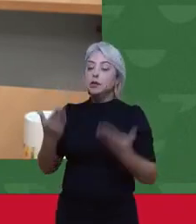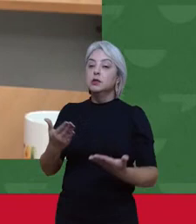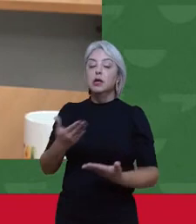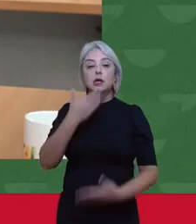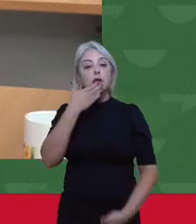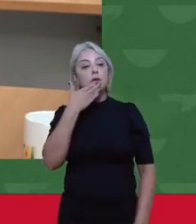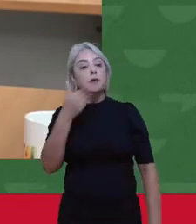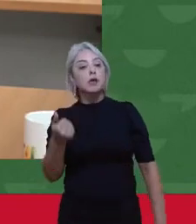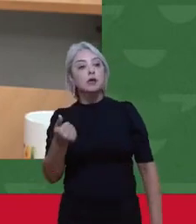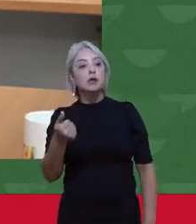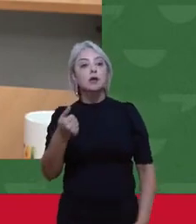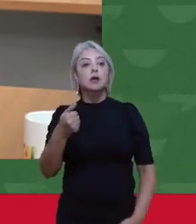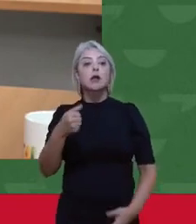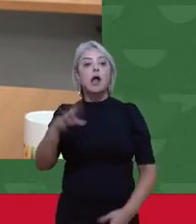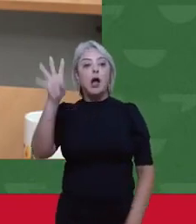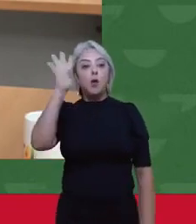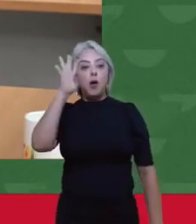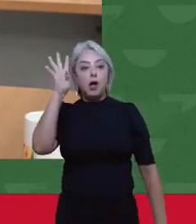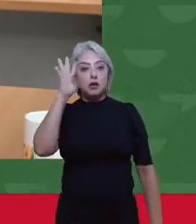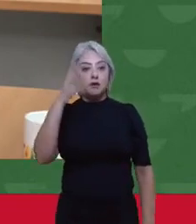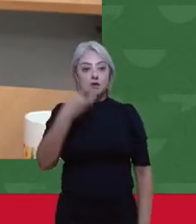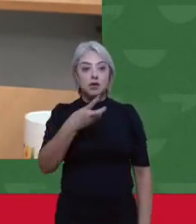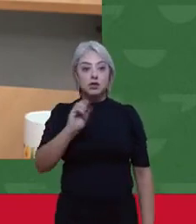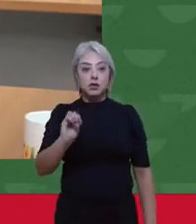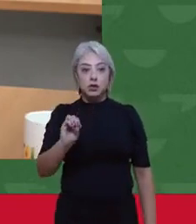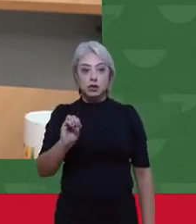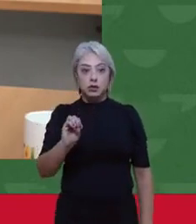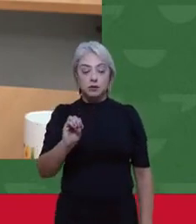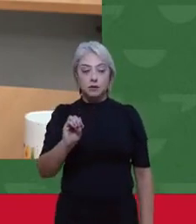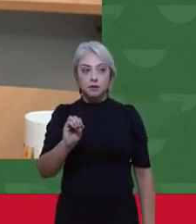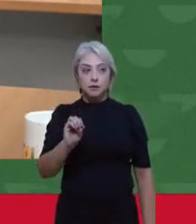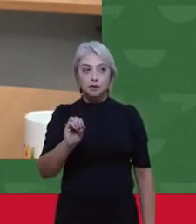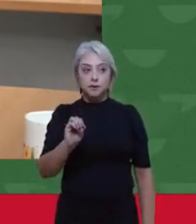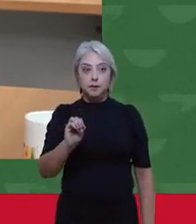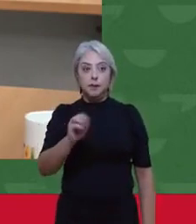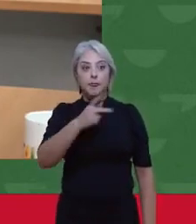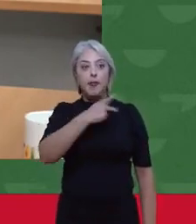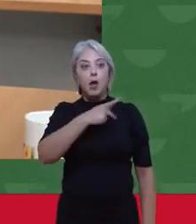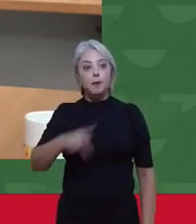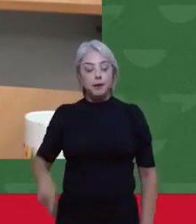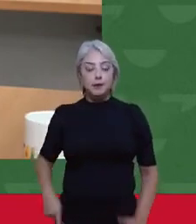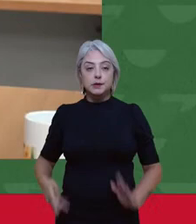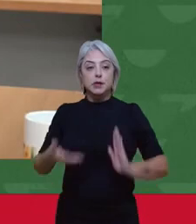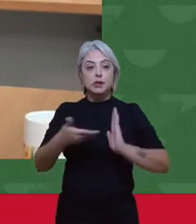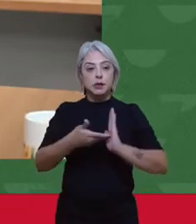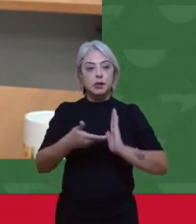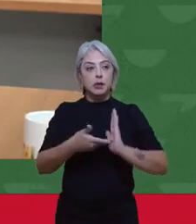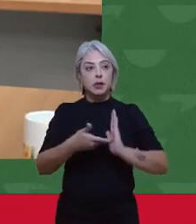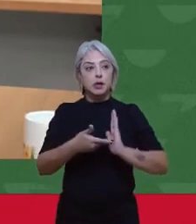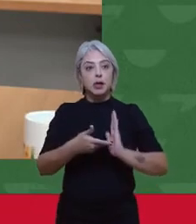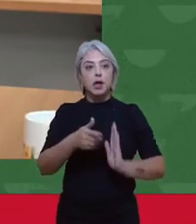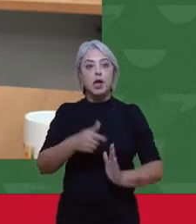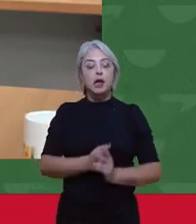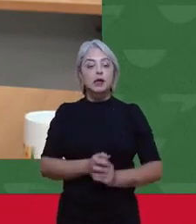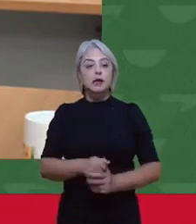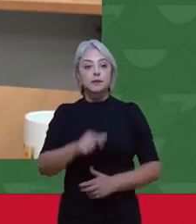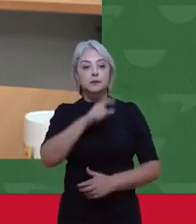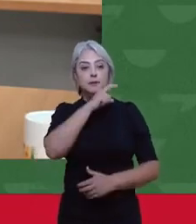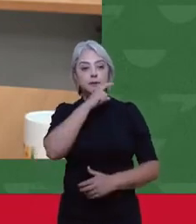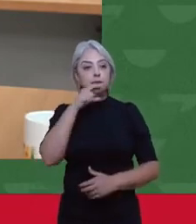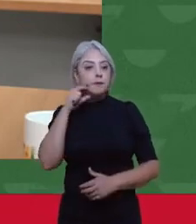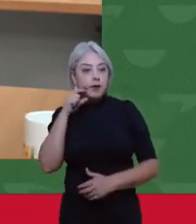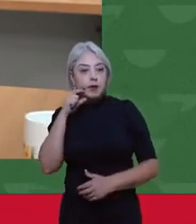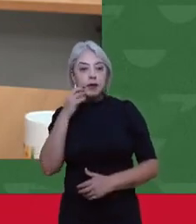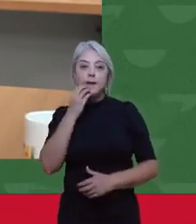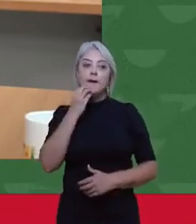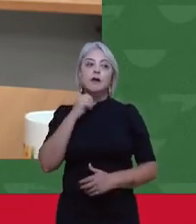pedidos de impeachment na quarta-feira, dia 30. Presidente Lira, vamos abrir o processo de impeachment. Esta é a